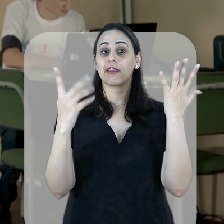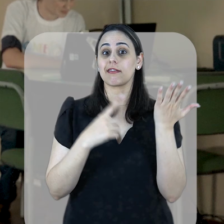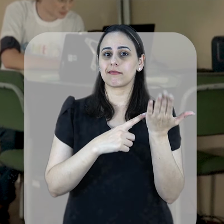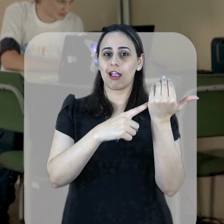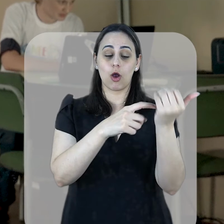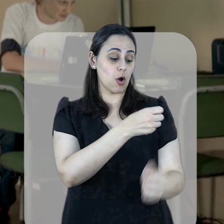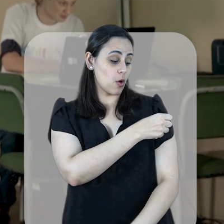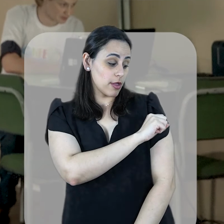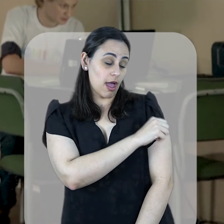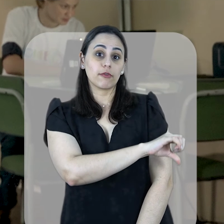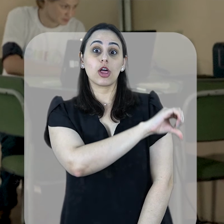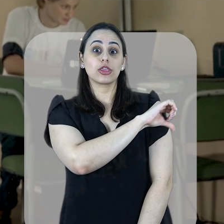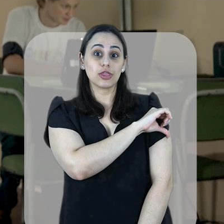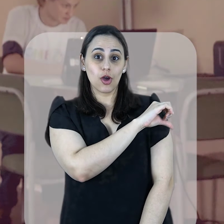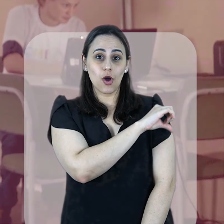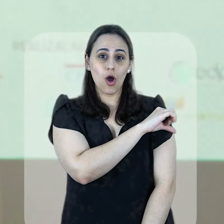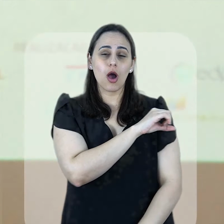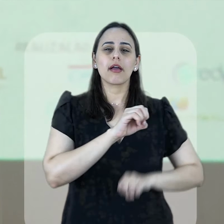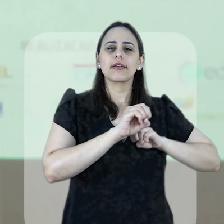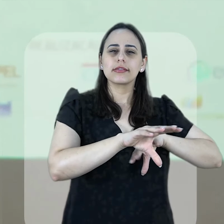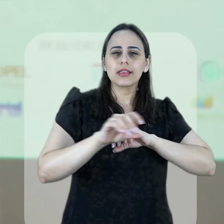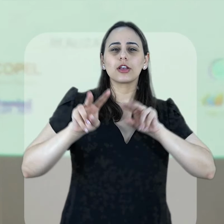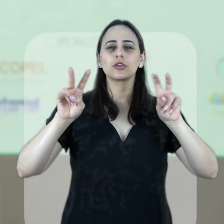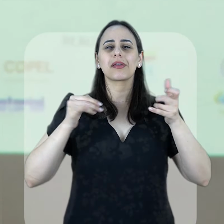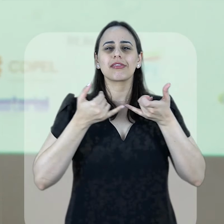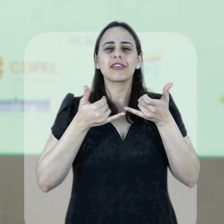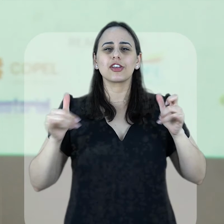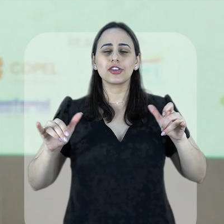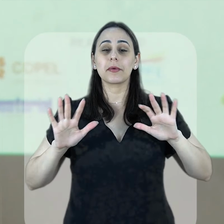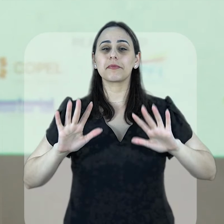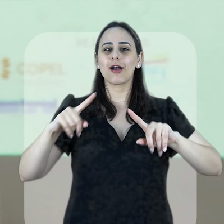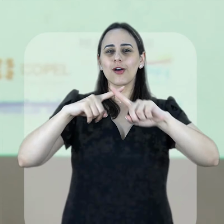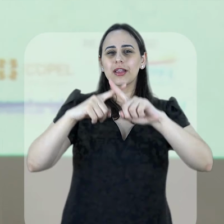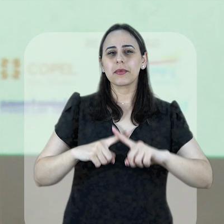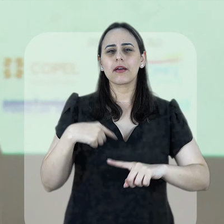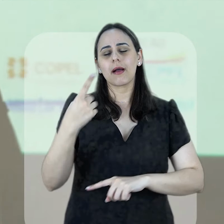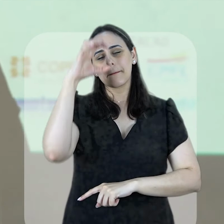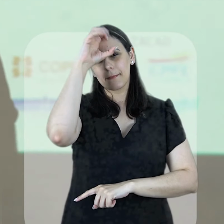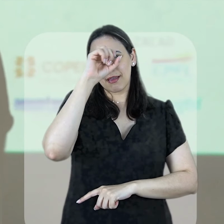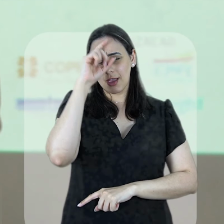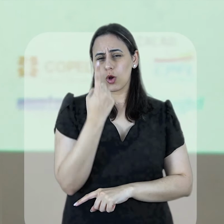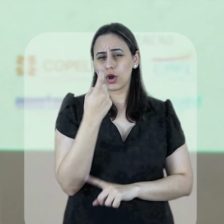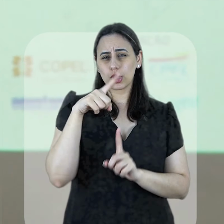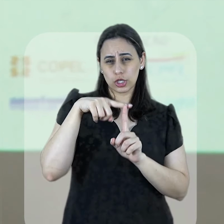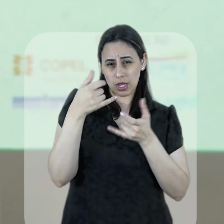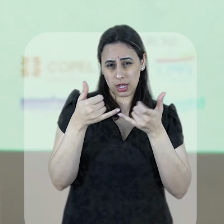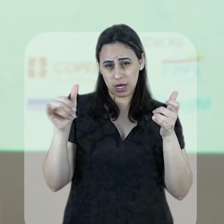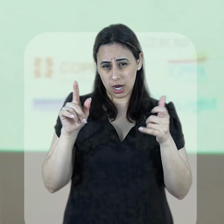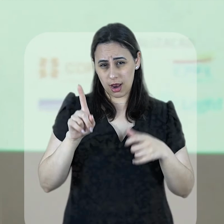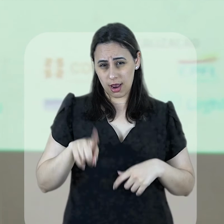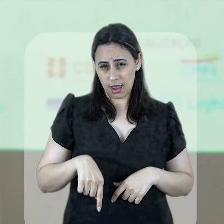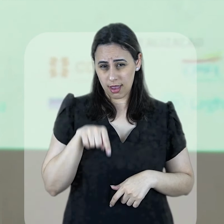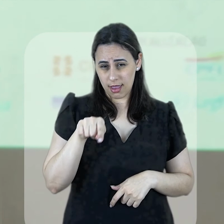para distribuir conhecimento sobre eficiência energética. Na Olimpíada, a gente vai ver que não existe apenas a energia elétrica. A gente tem energia química, a gente